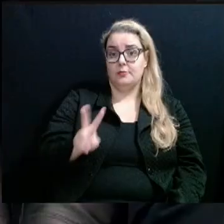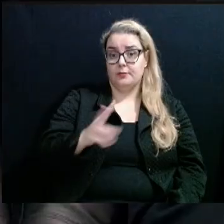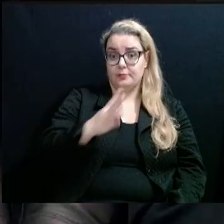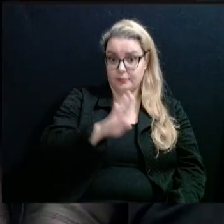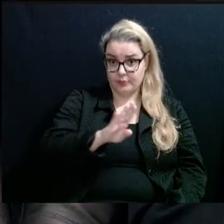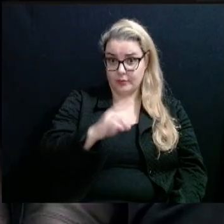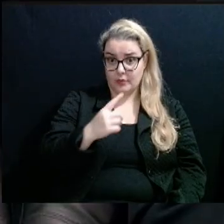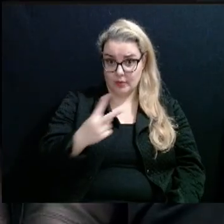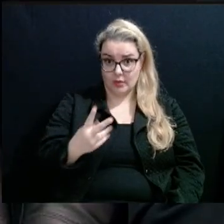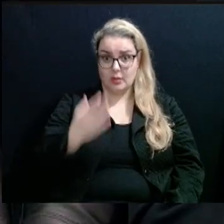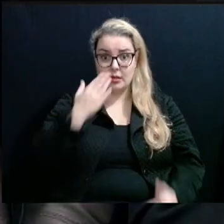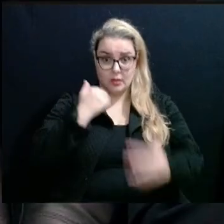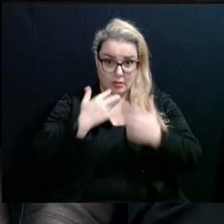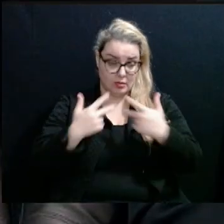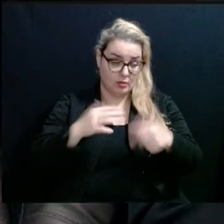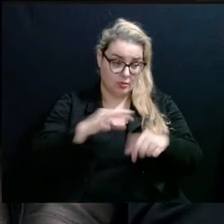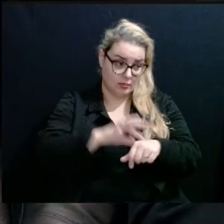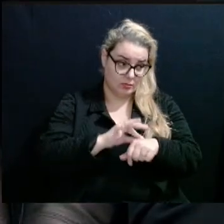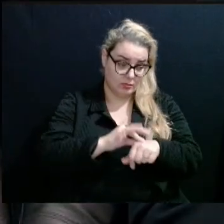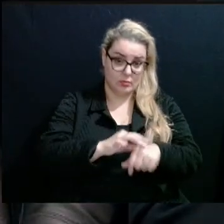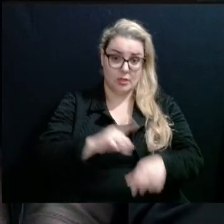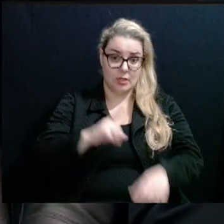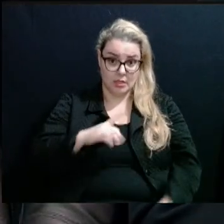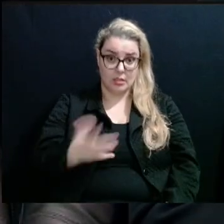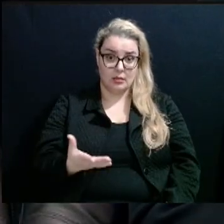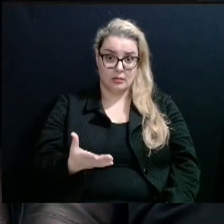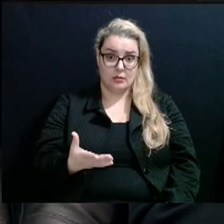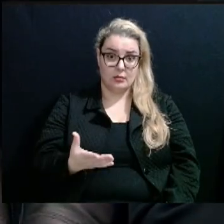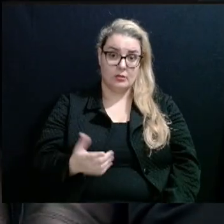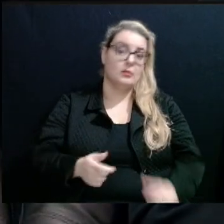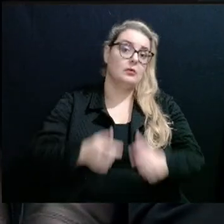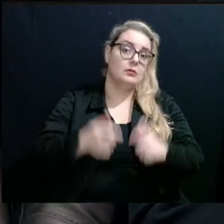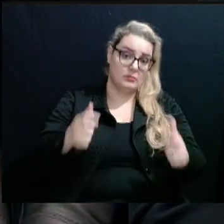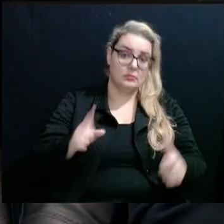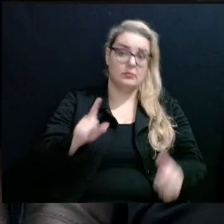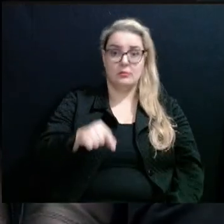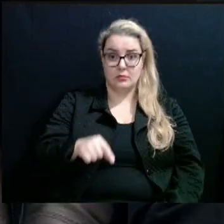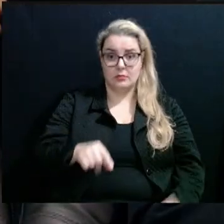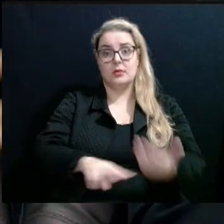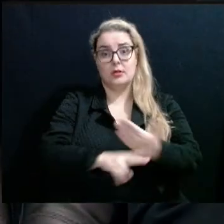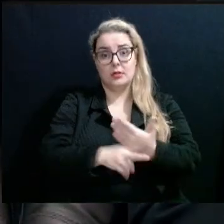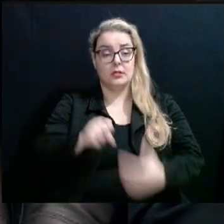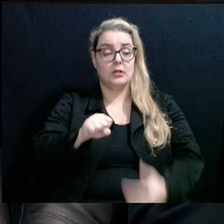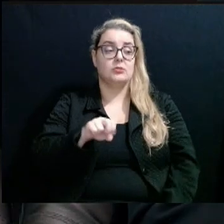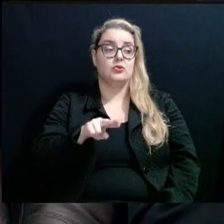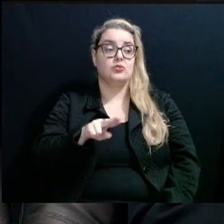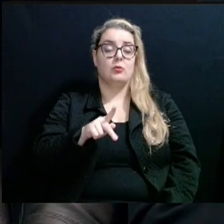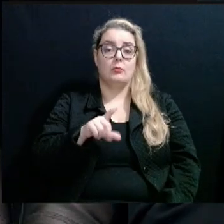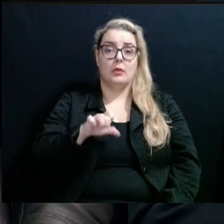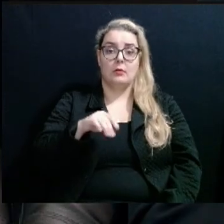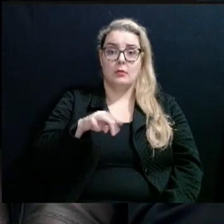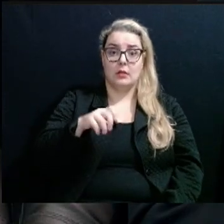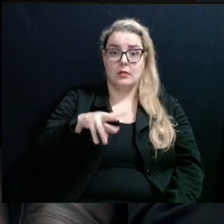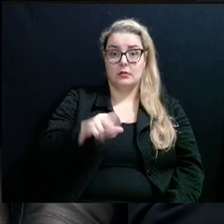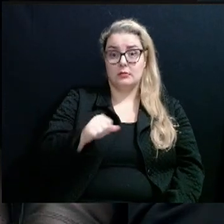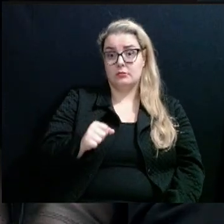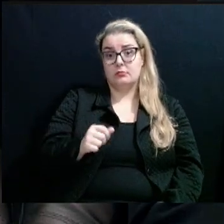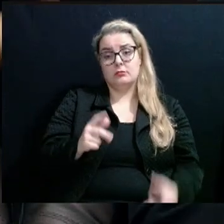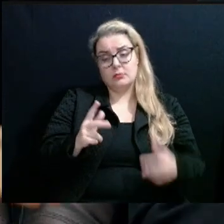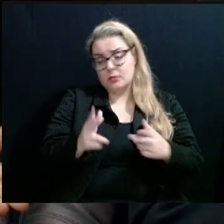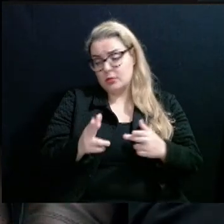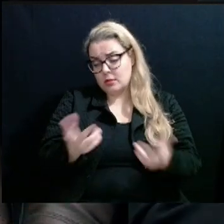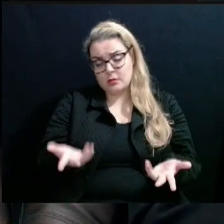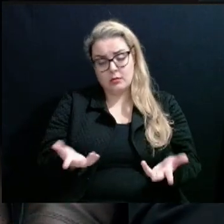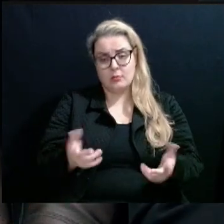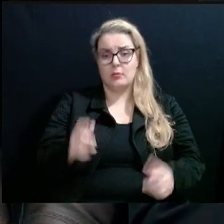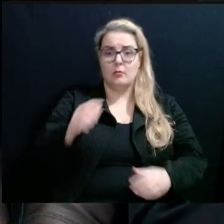carne obtém, na sua grande maioria, ela provém da suplementação. Então, o mesmo vale para um vegetariano estrito